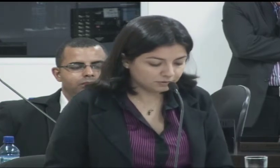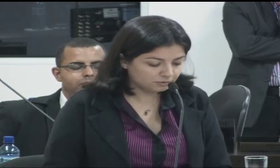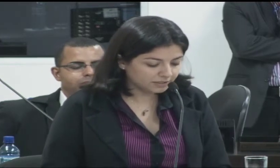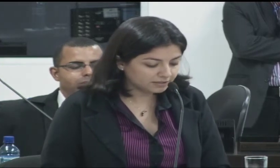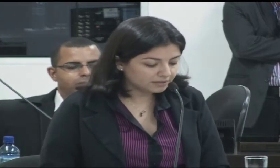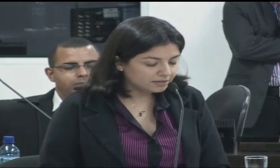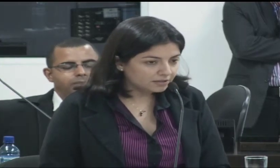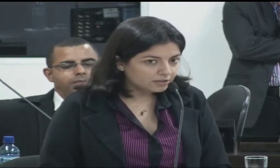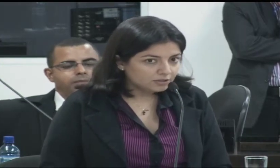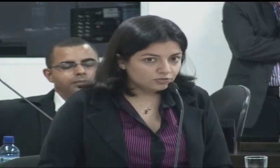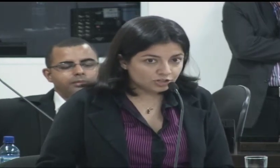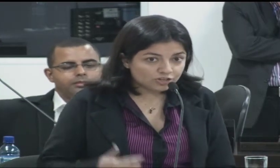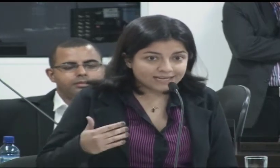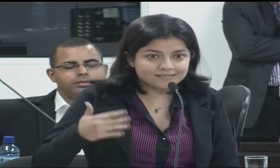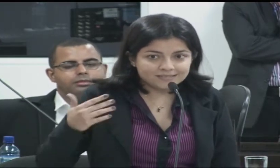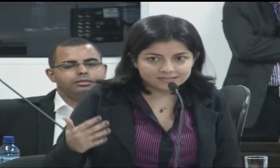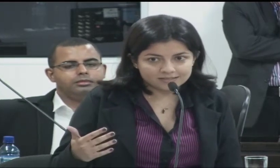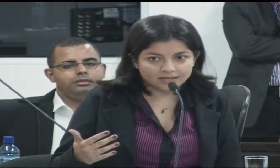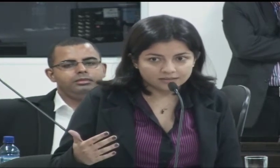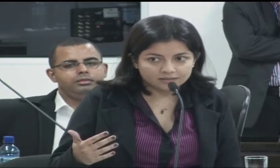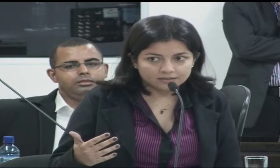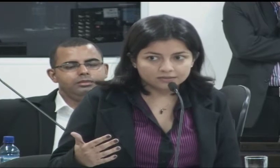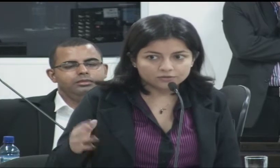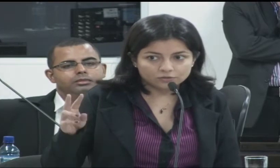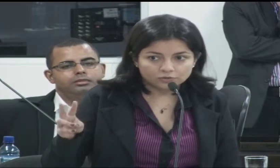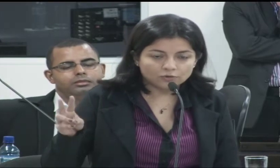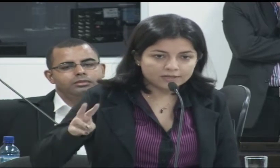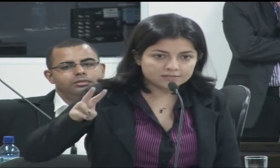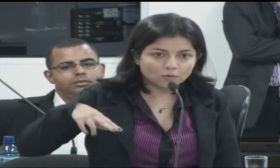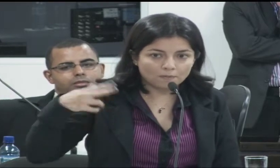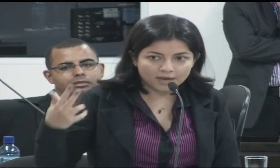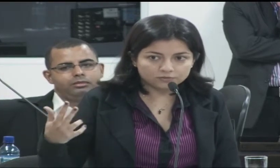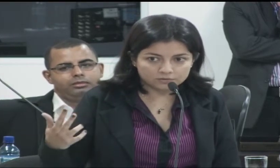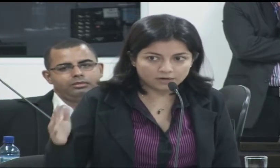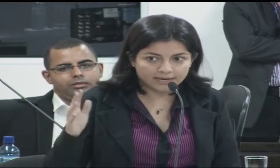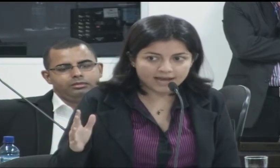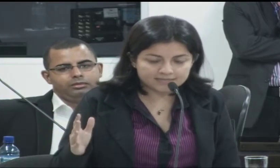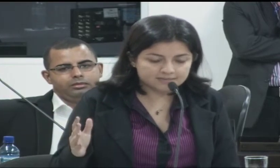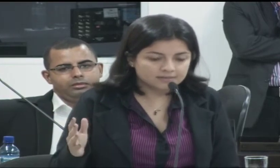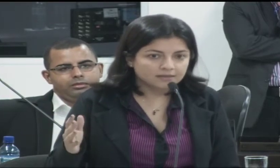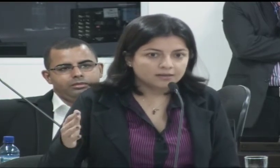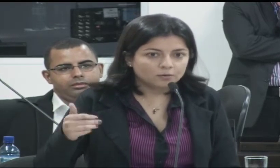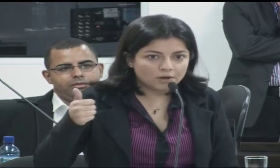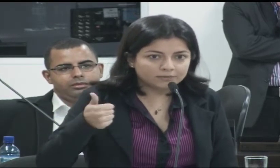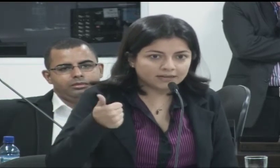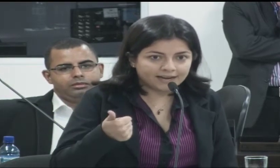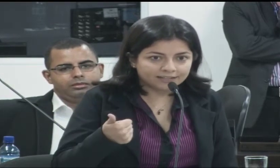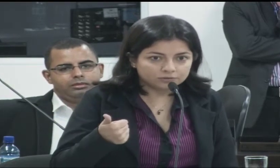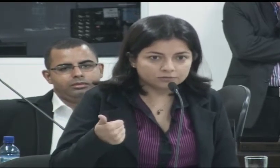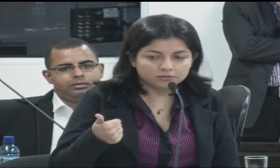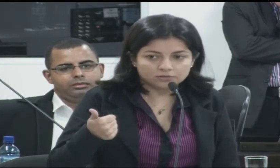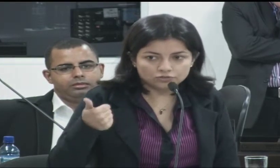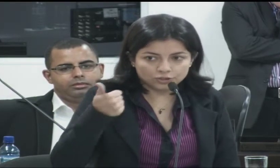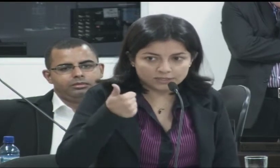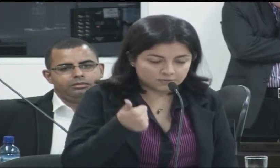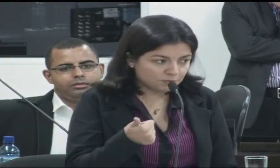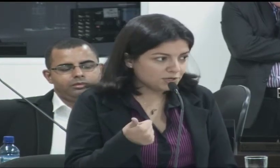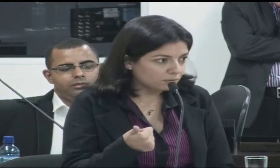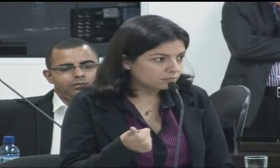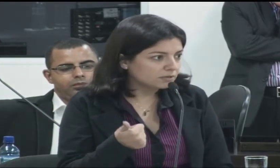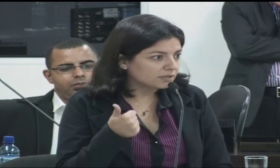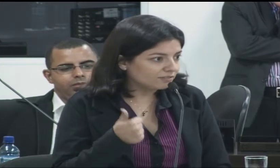propositura de que já existem dois documentos legais um é o decreto de